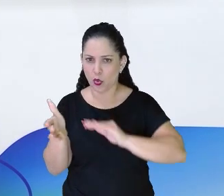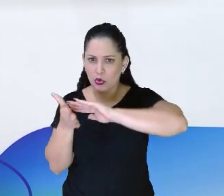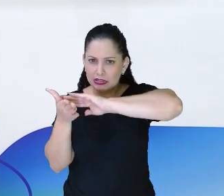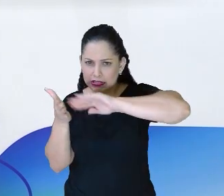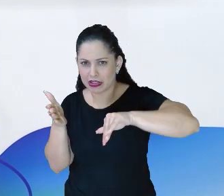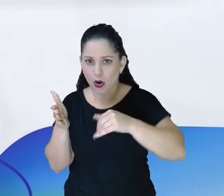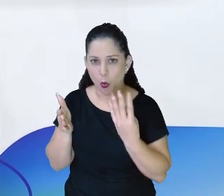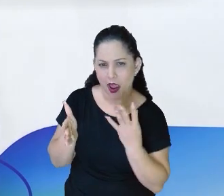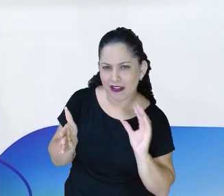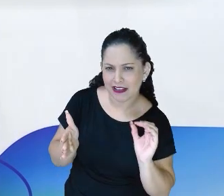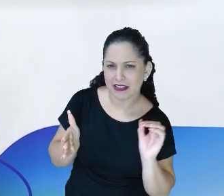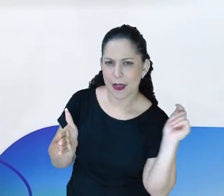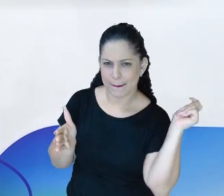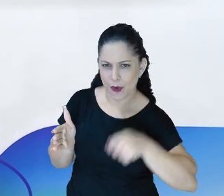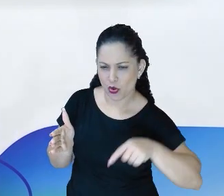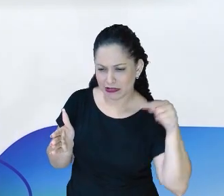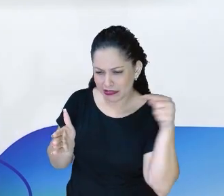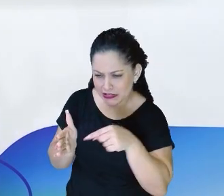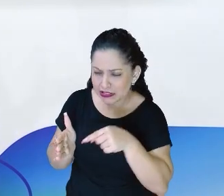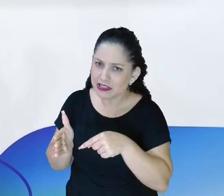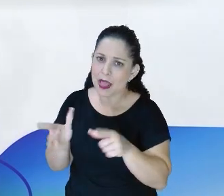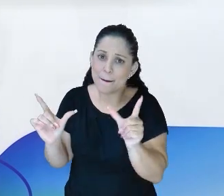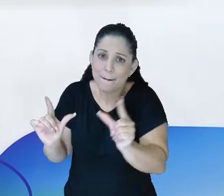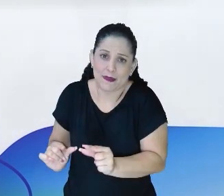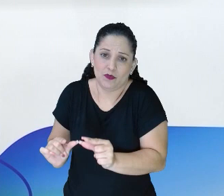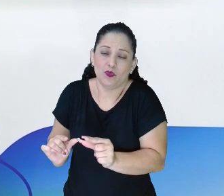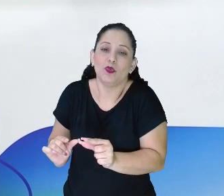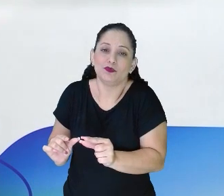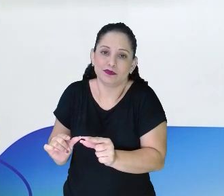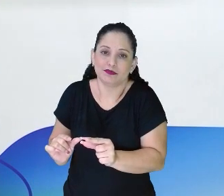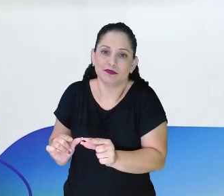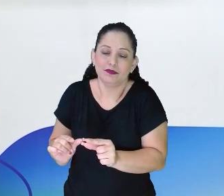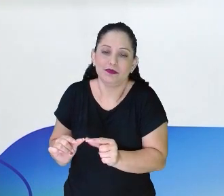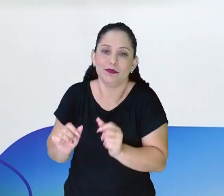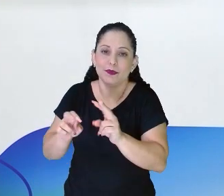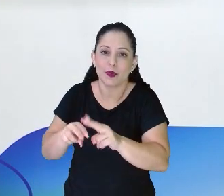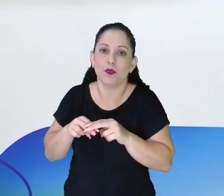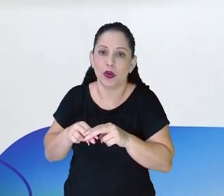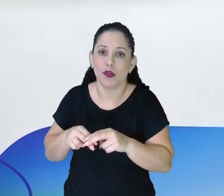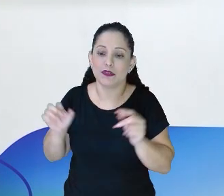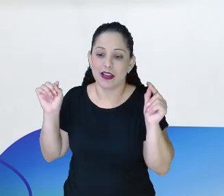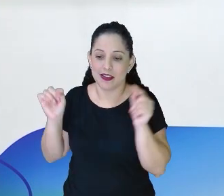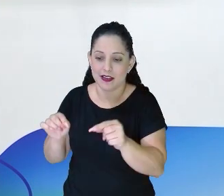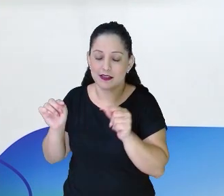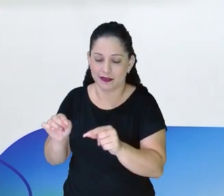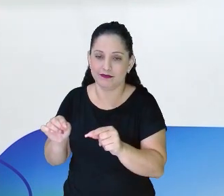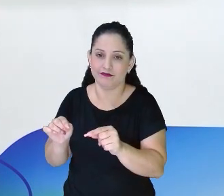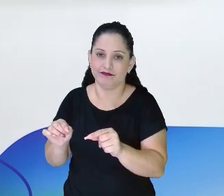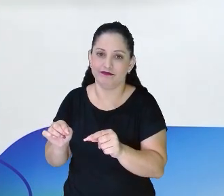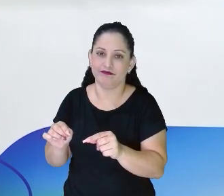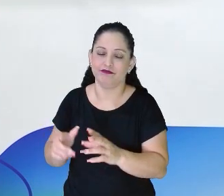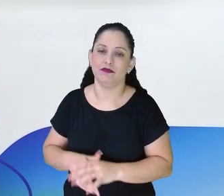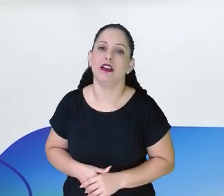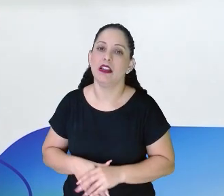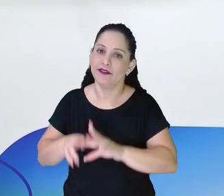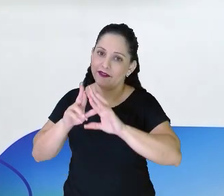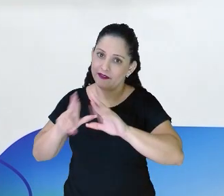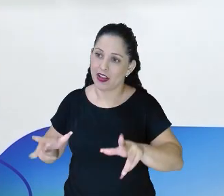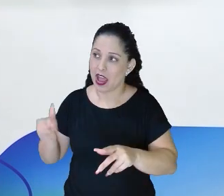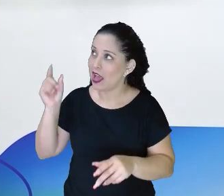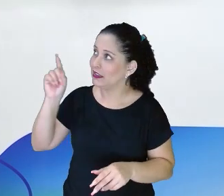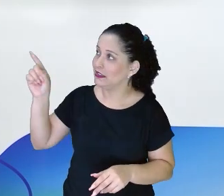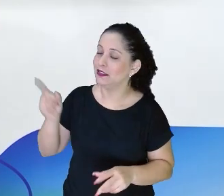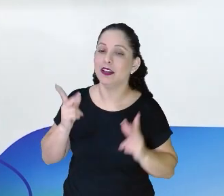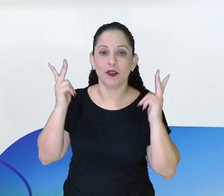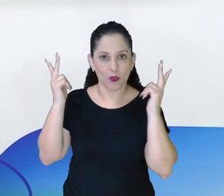querer 40? De jeito nenhum. O meu número tem que ser menor. No nosso caso aqui, ele é igual.